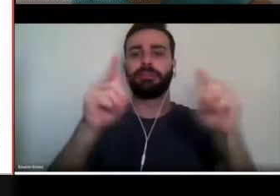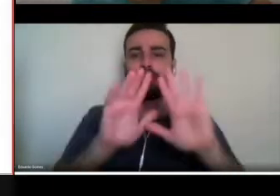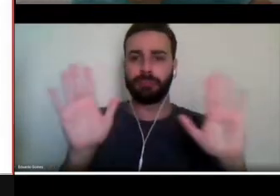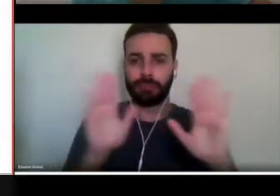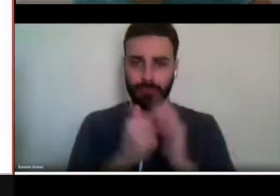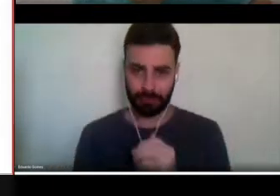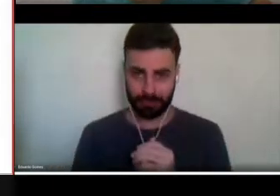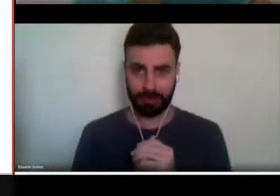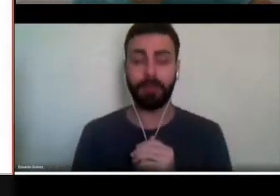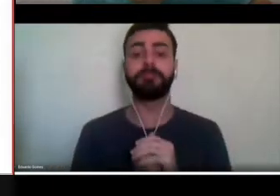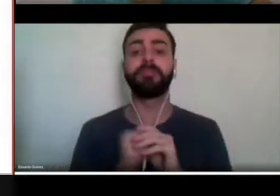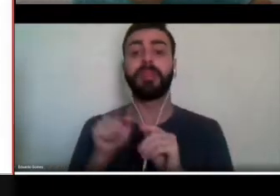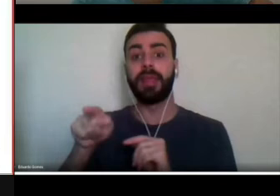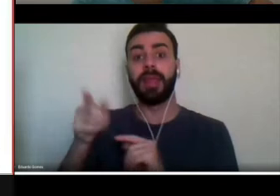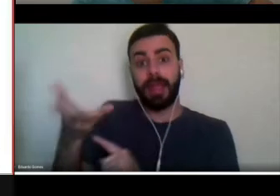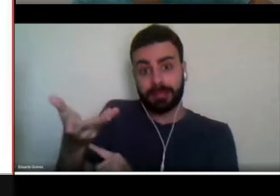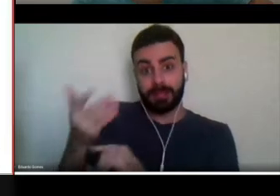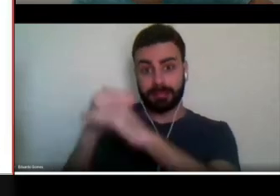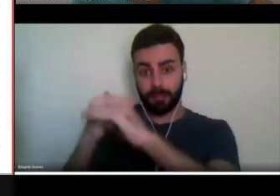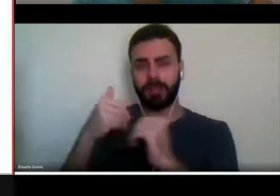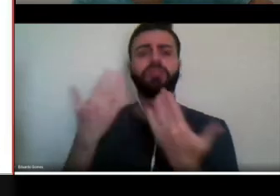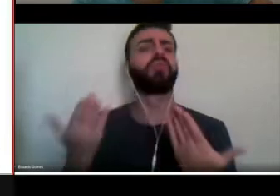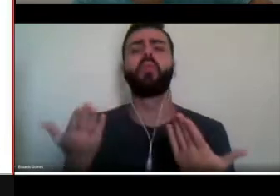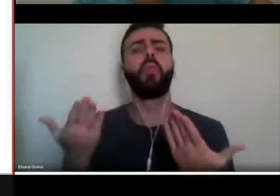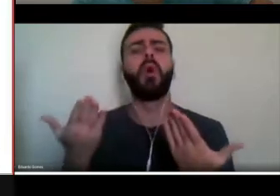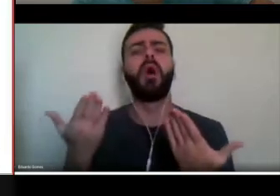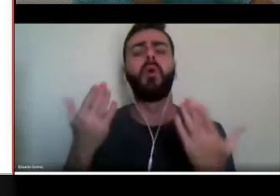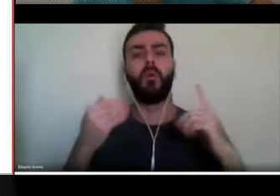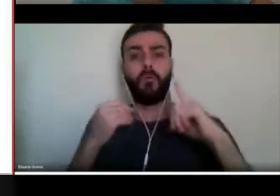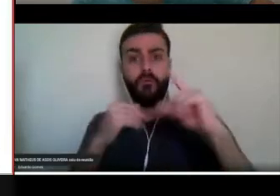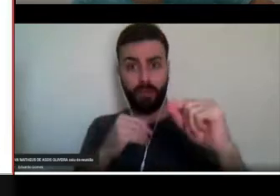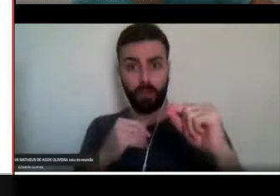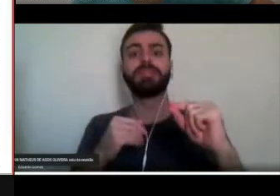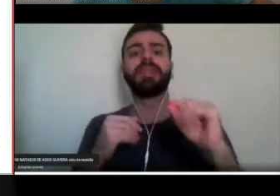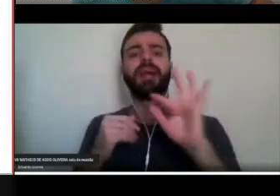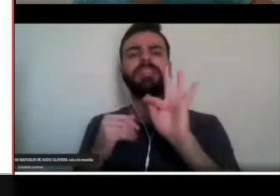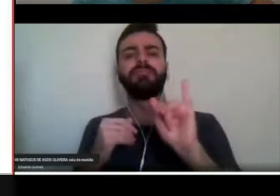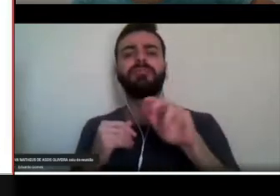final do velocista? A velocidade final